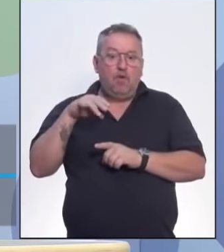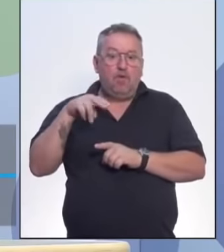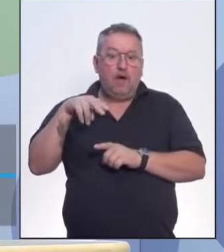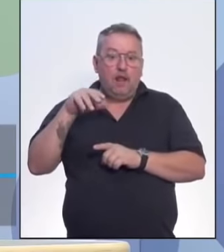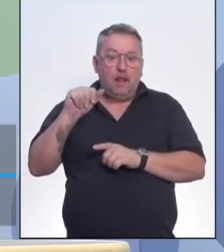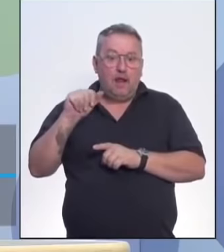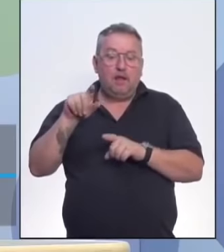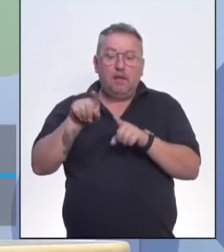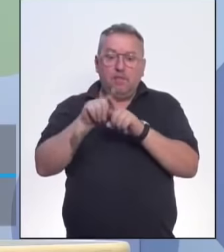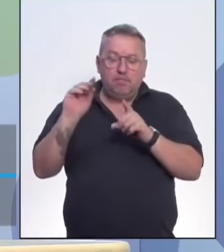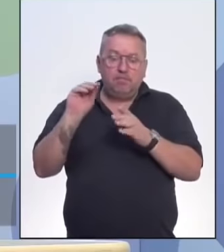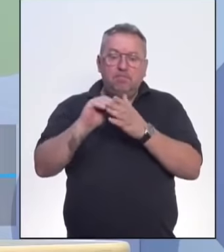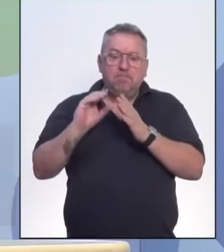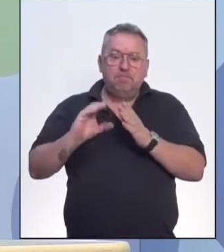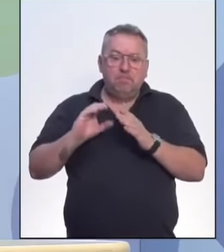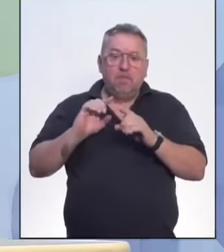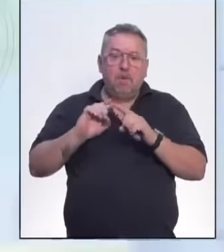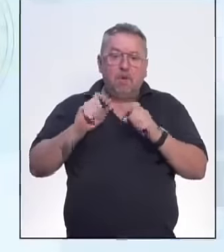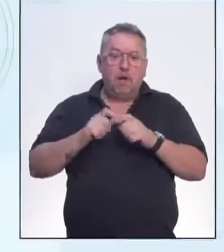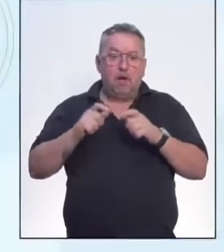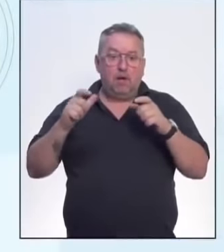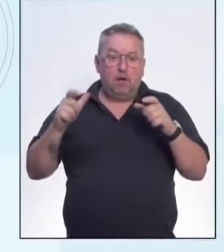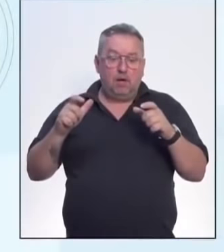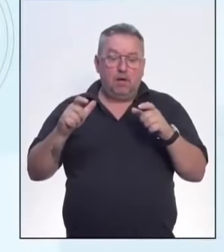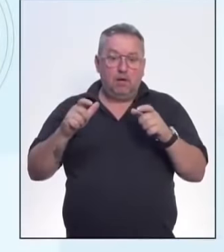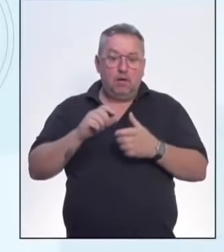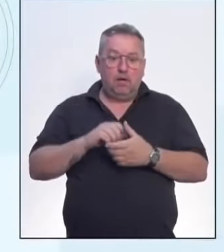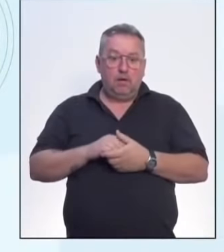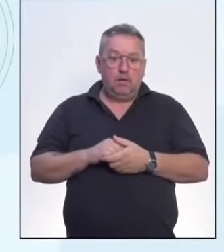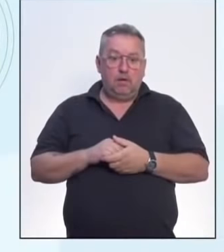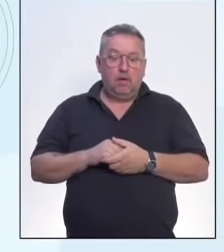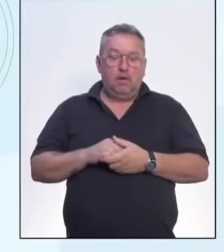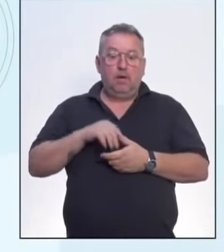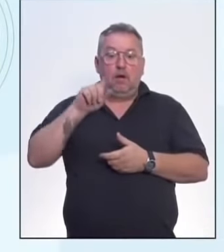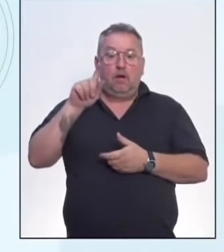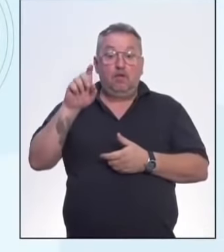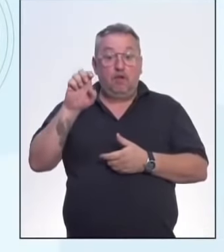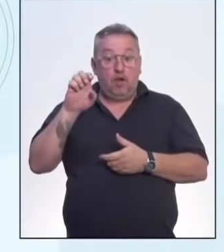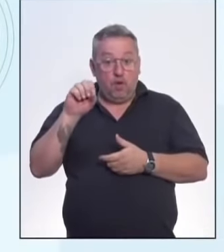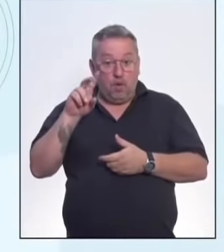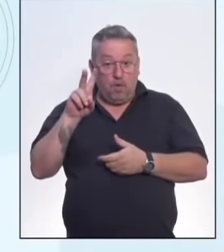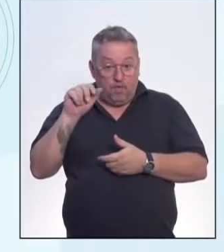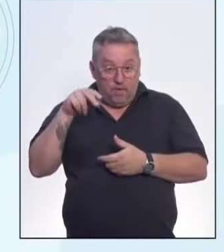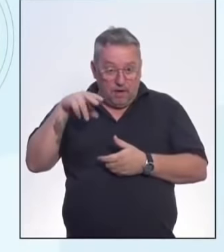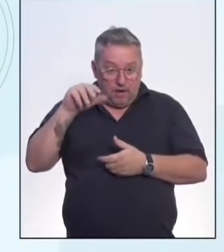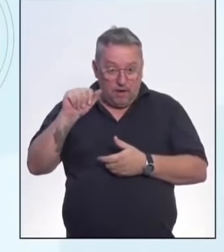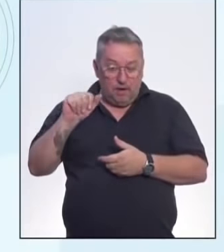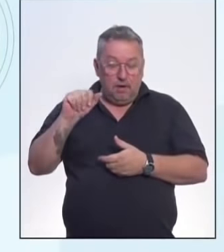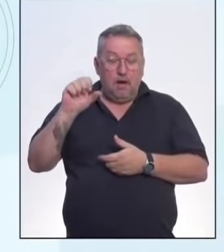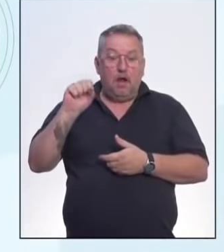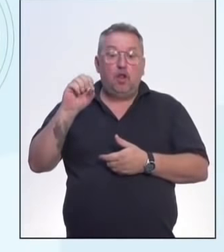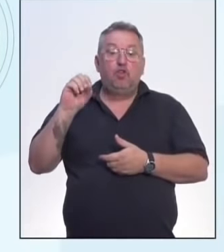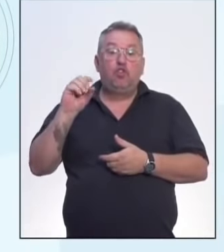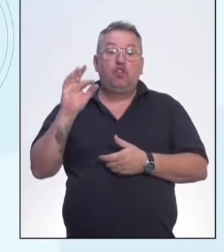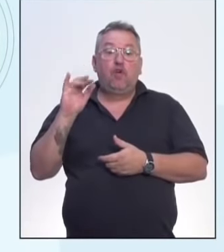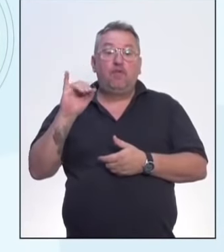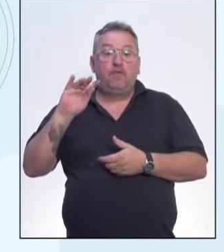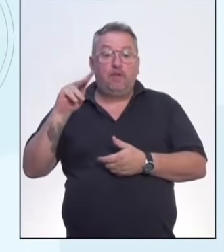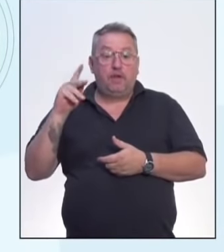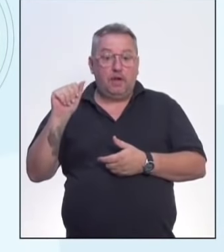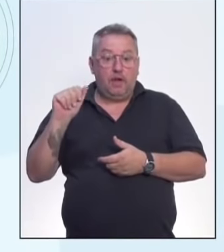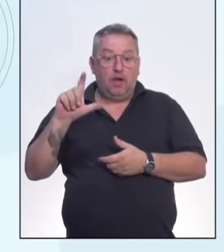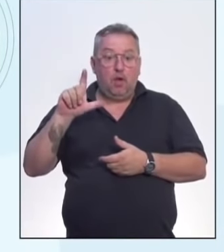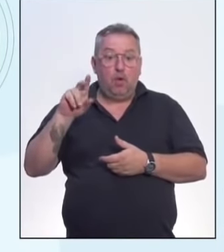C, mas a maioria, como a Giovana, a Sofia, o